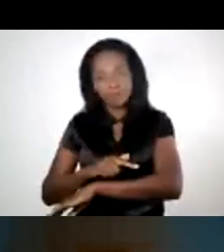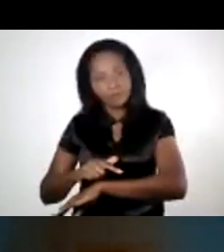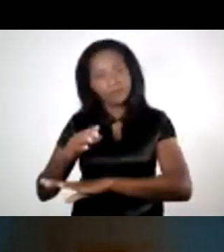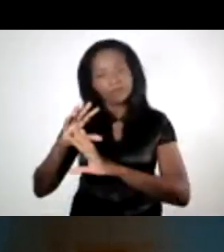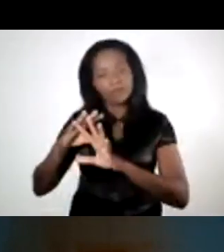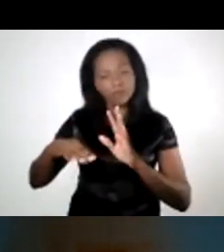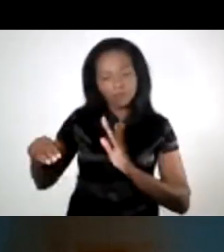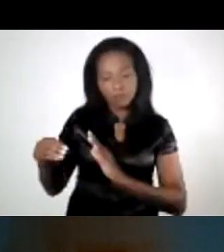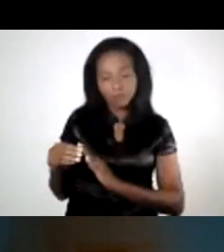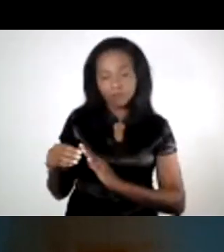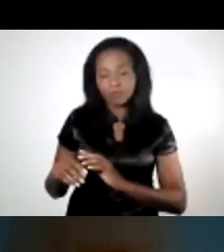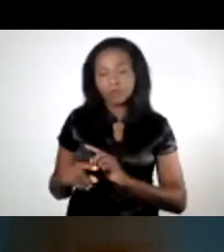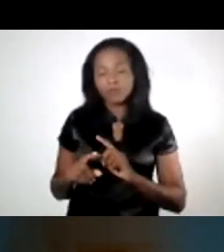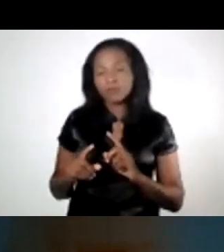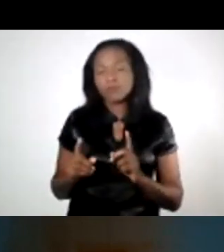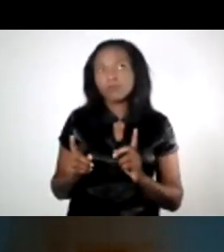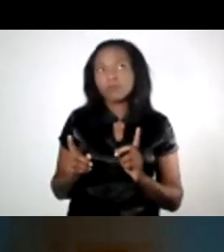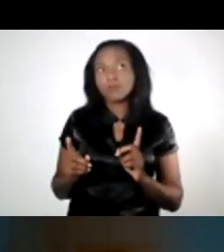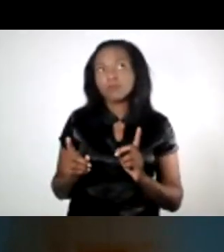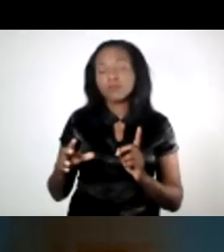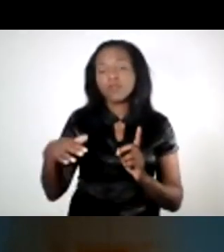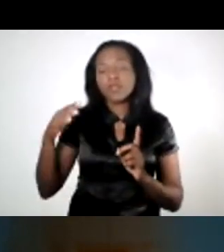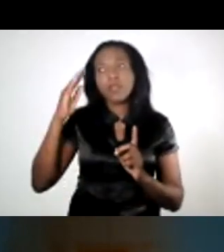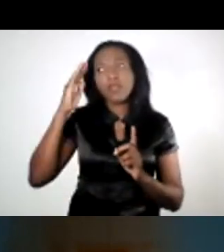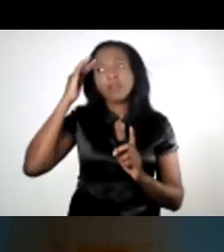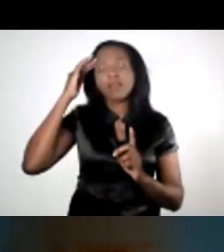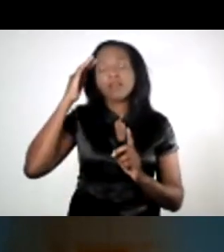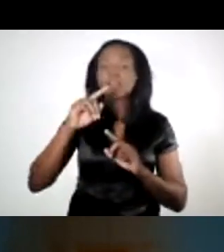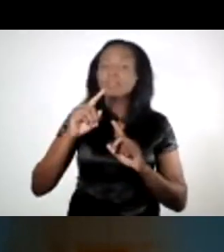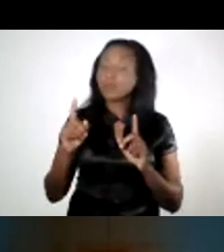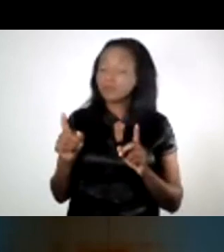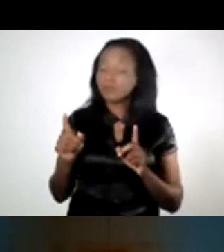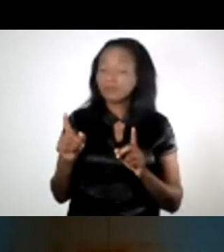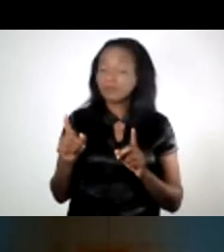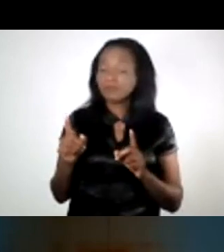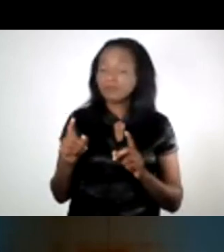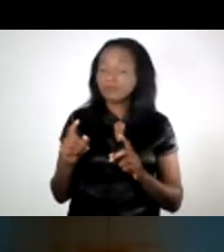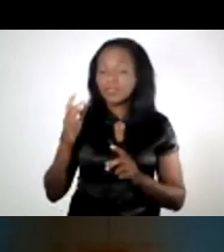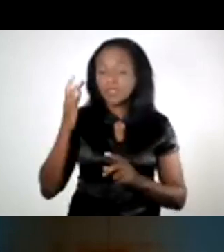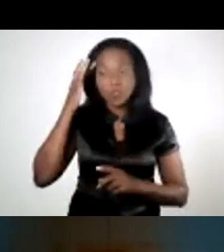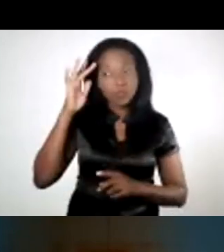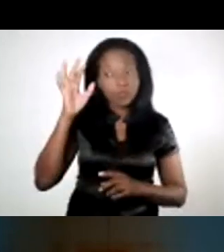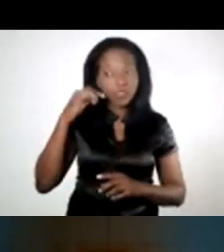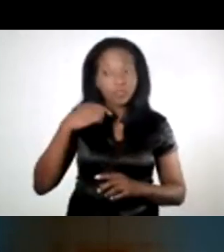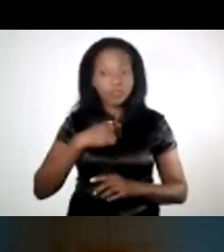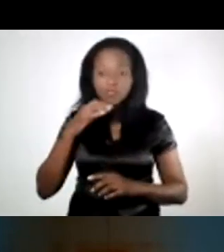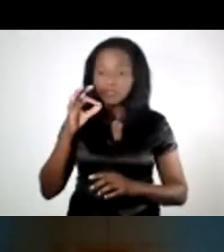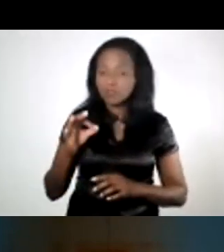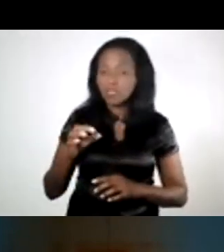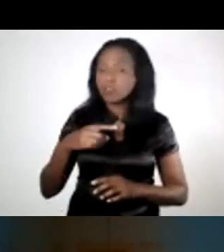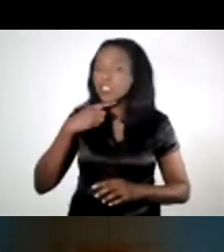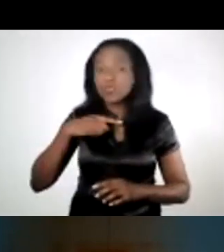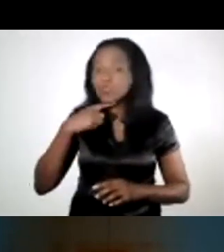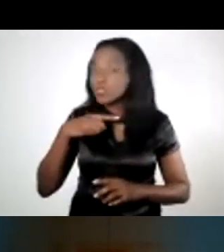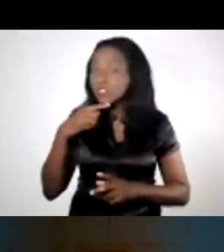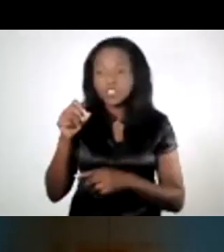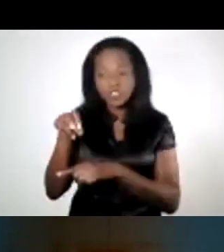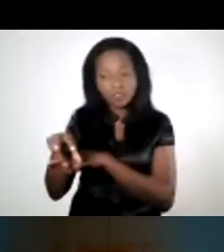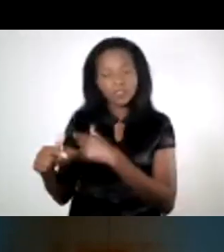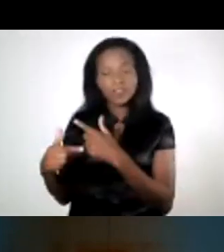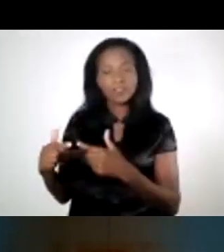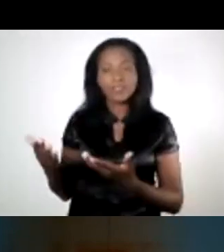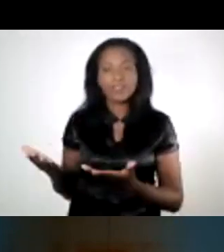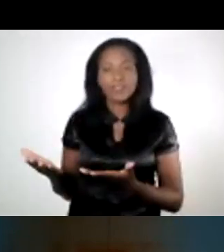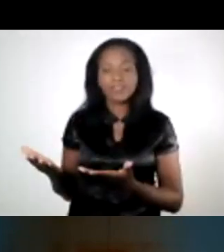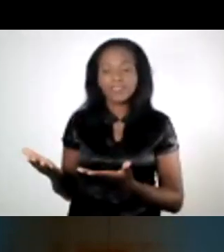né? Aí que ele foi entender, mas mesmo assim, eu não sei se eu entendi direito, parece que ele não conseguiu o trabalho. Por